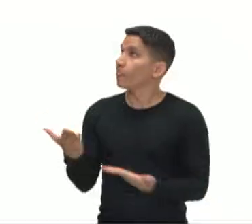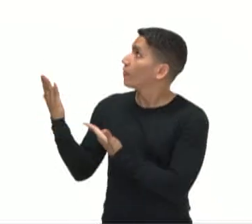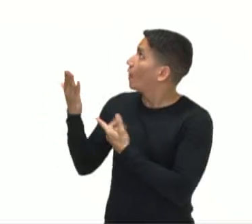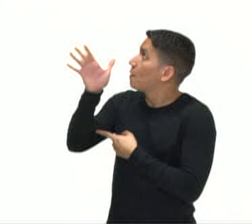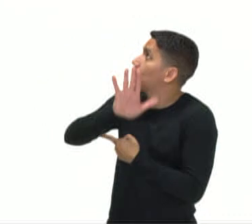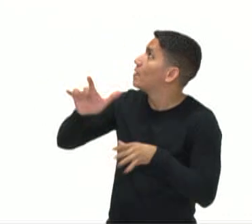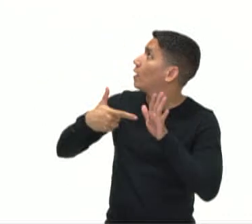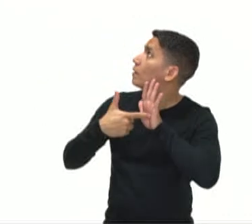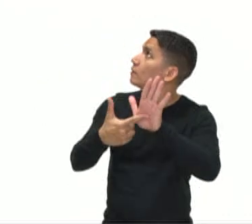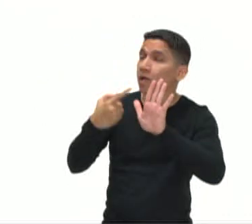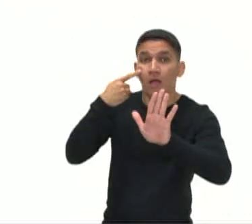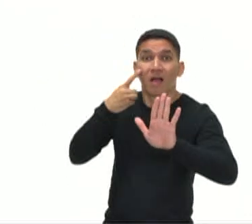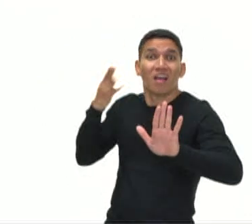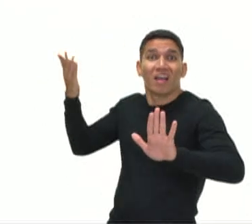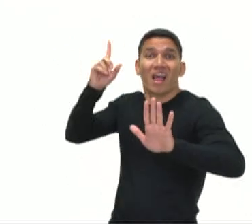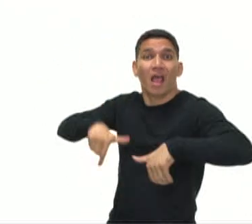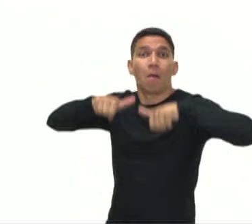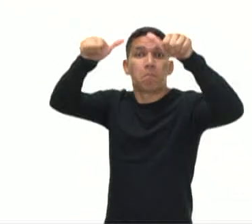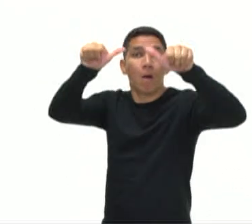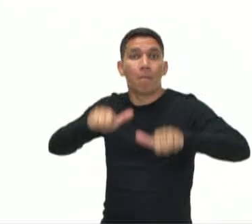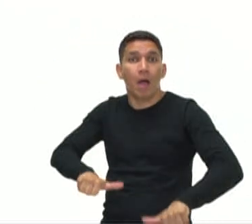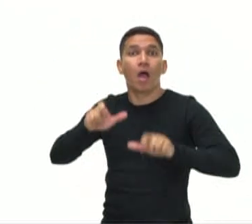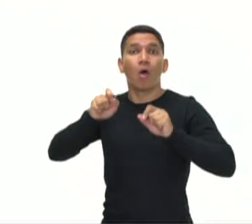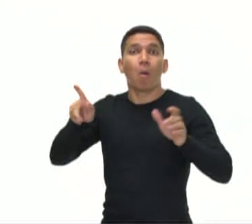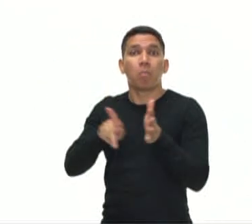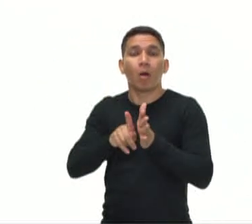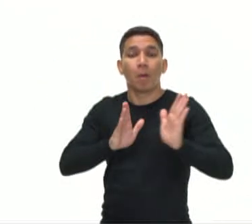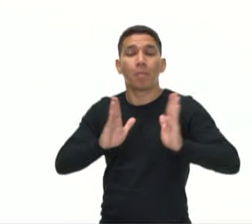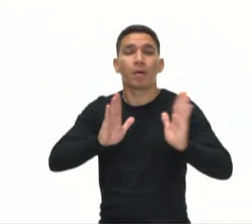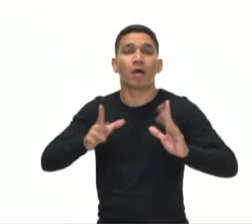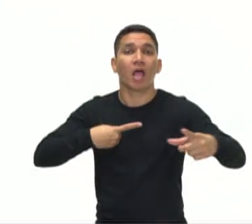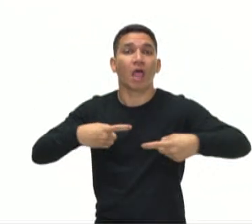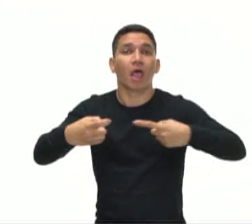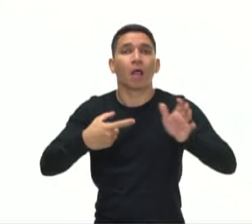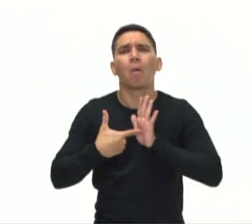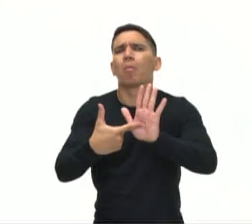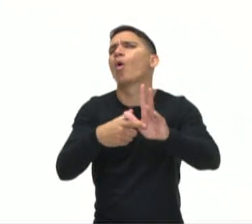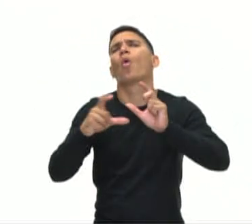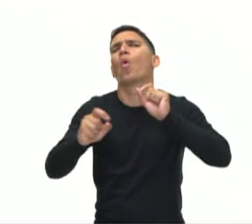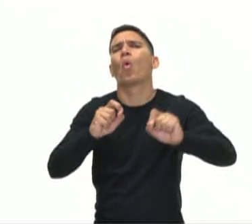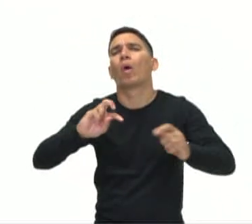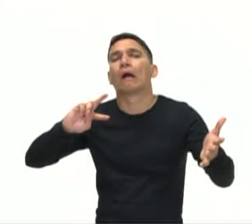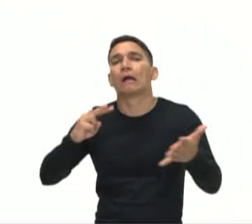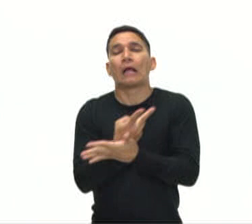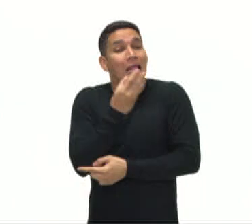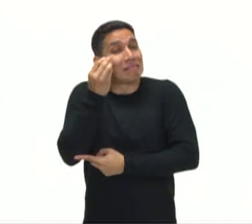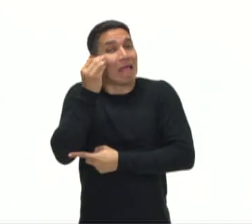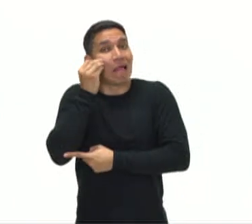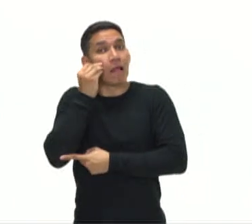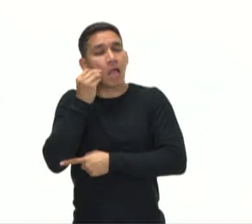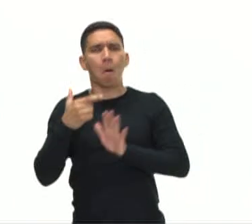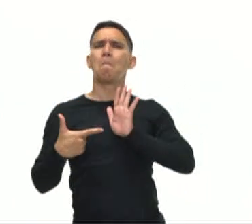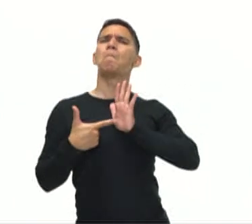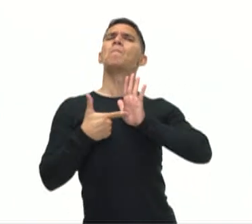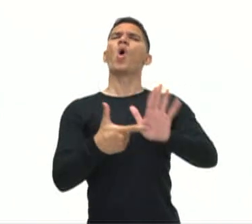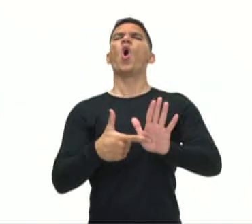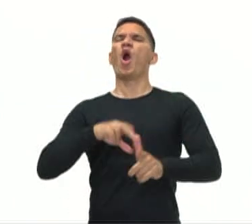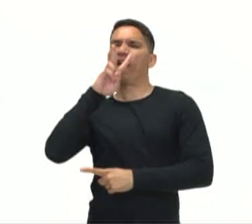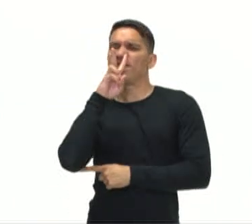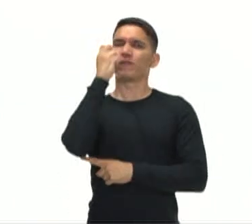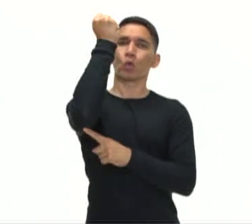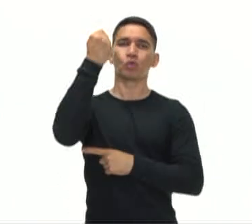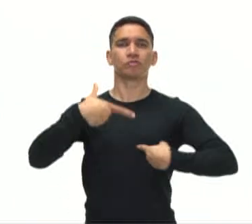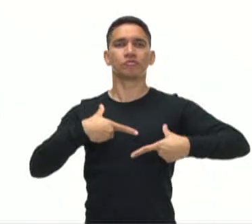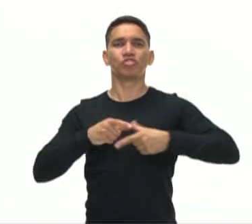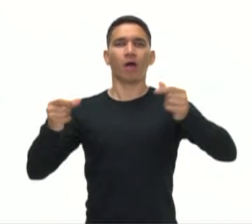que está na sua tela, ela é um cartaz, é uma imagem de guerra que mostra um pouco dessa tentativa de mostrar a